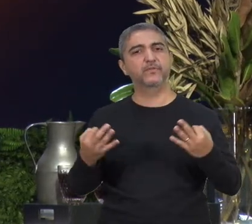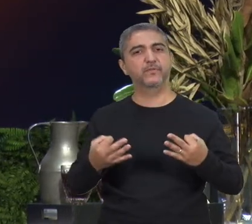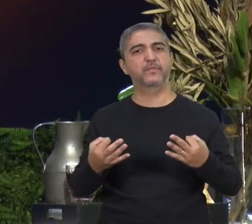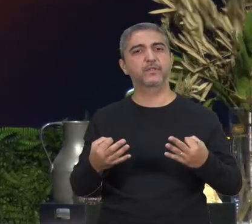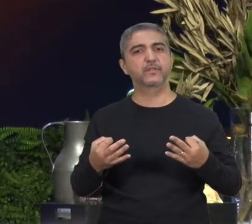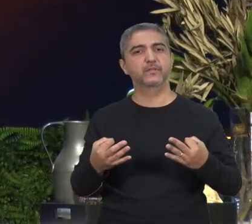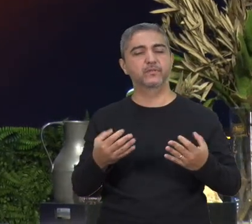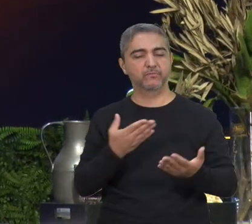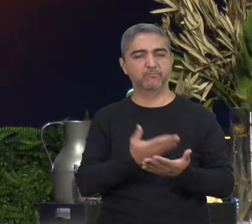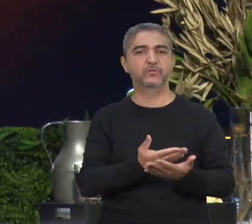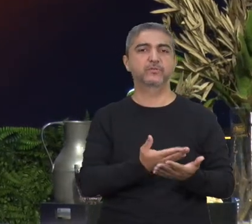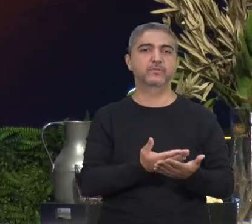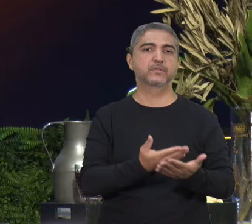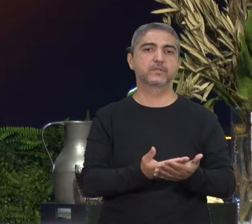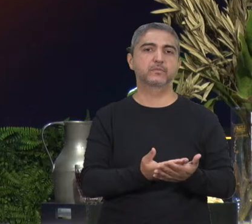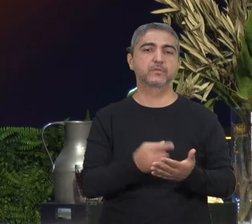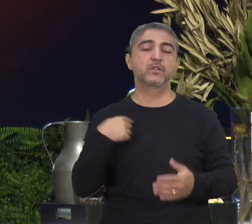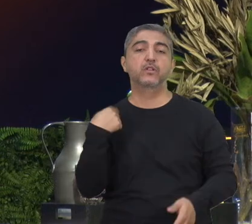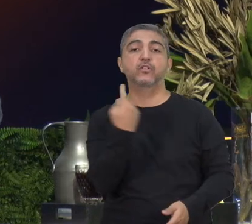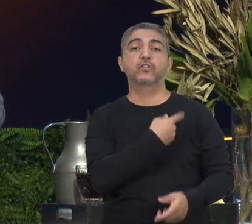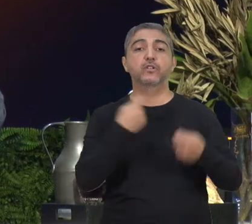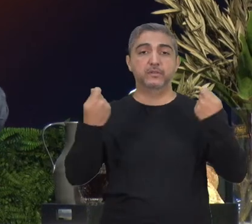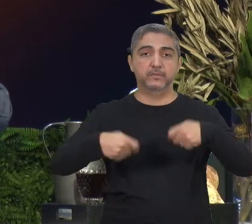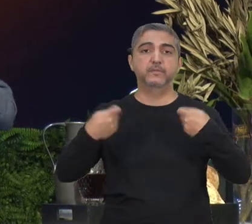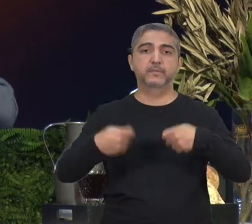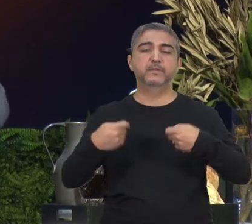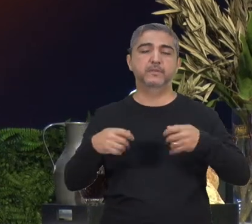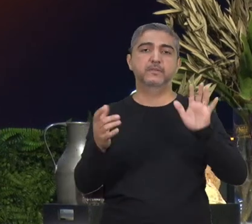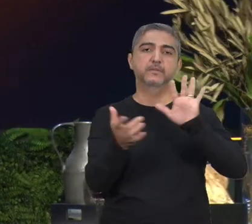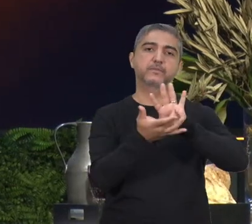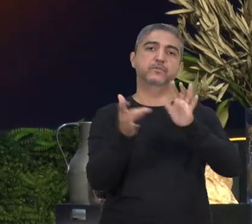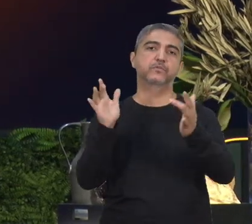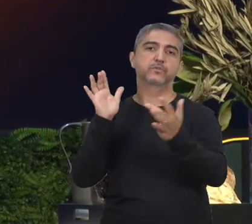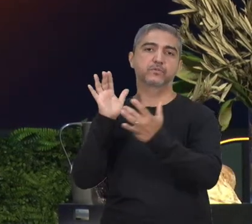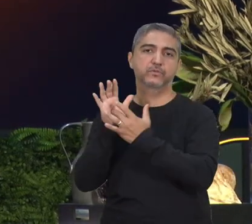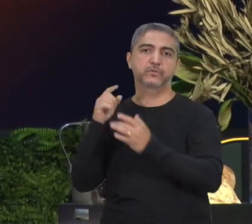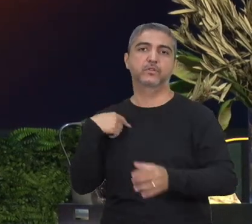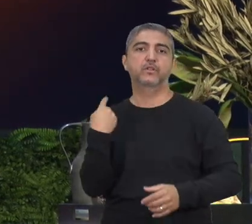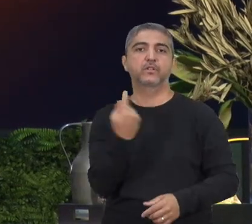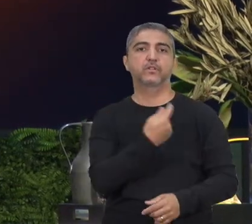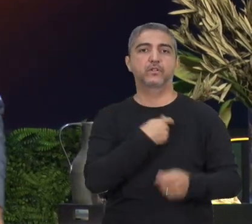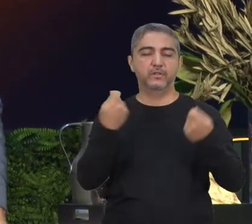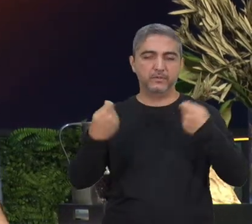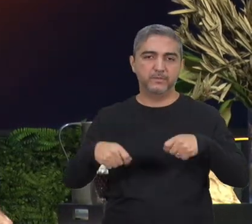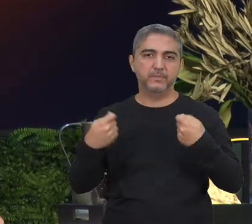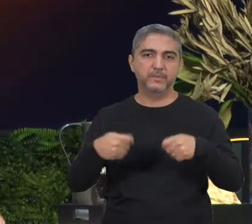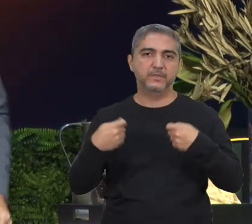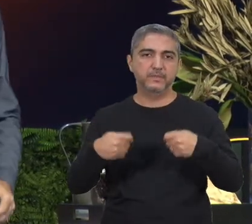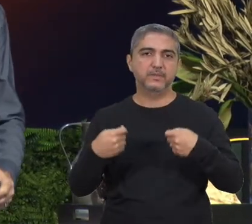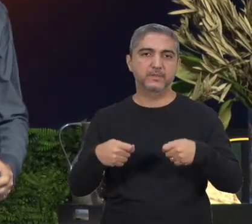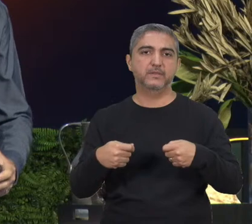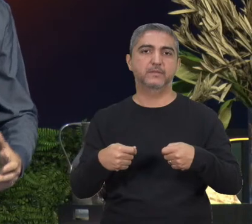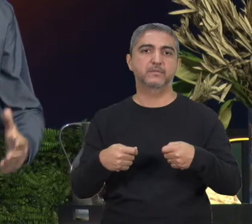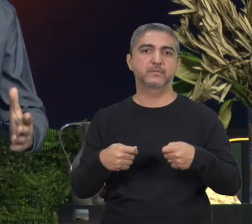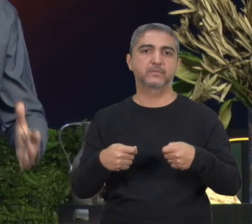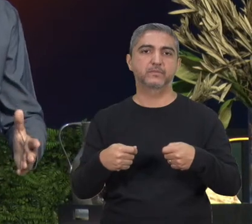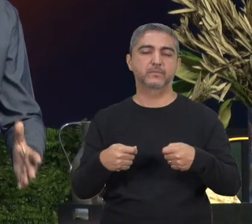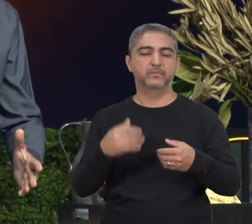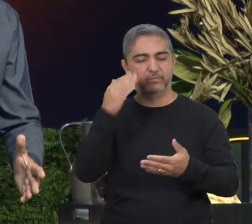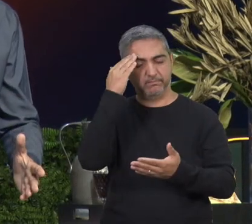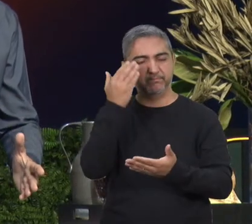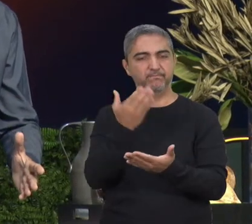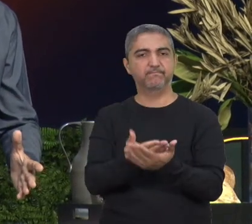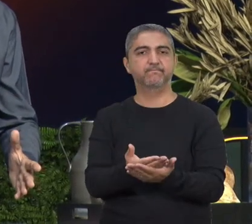O como nós precisamos dEle para produzir vida e fruto. Ele diz assim na sua palavra: